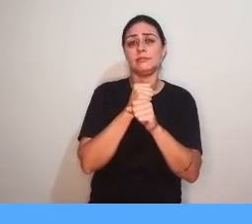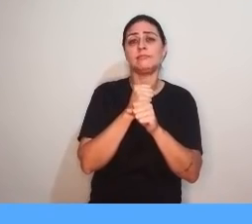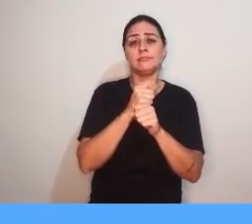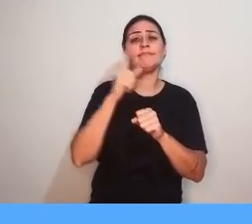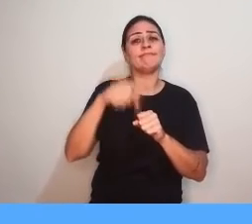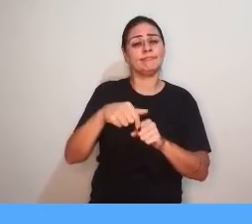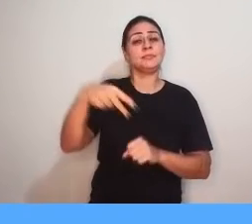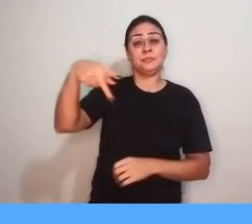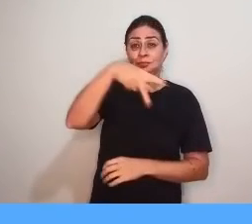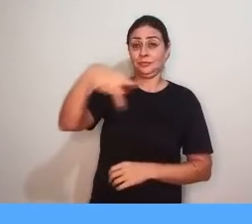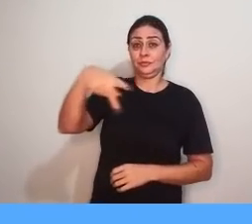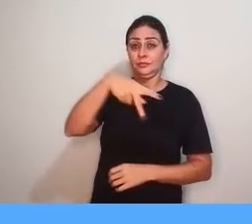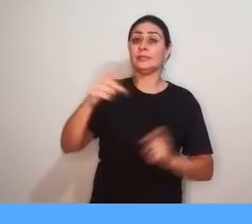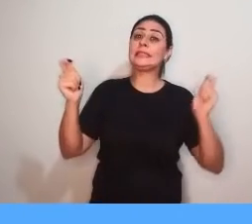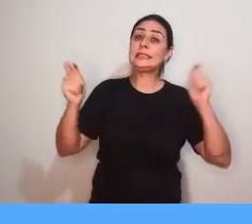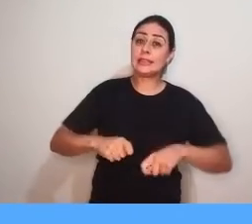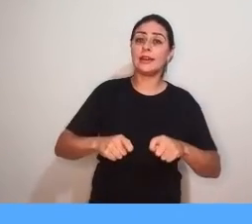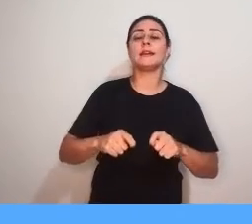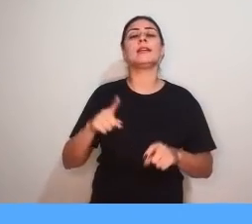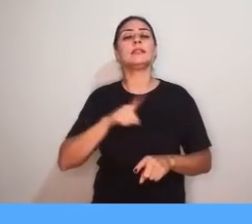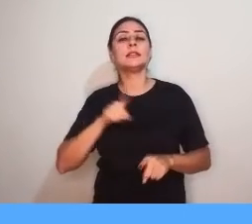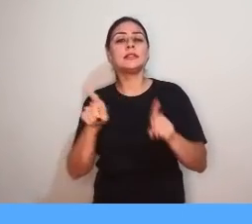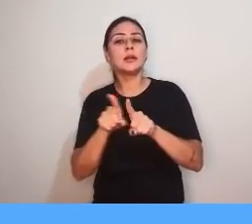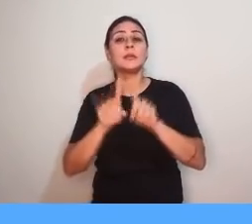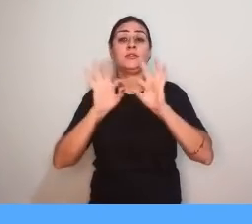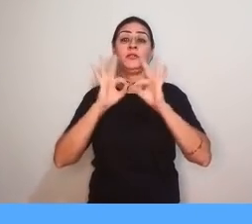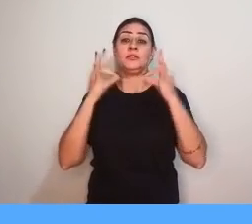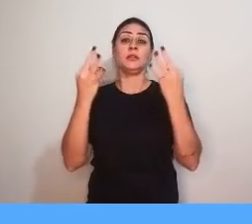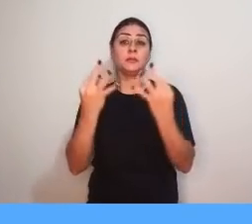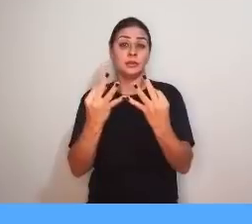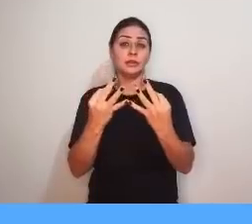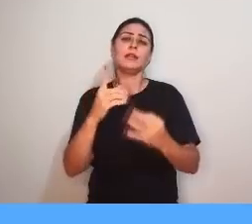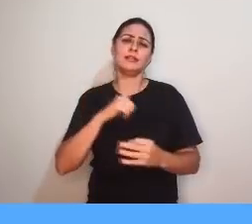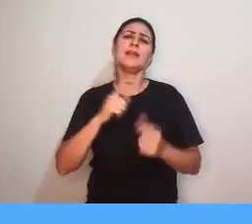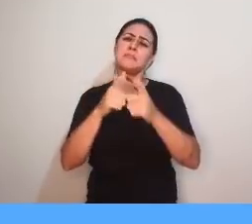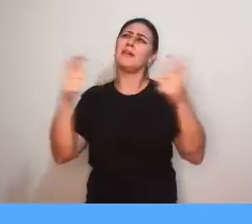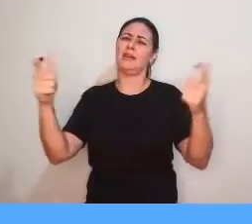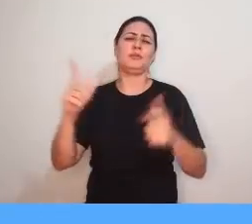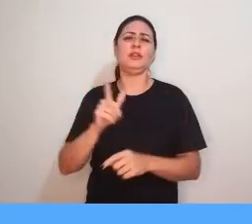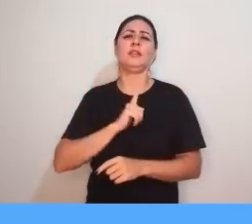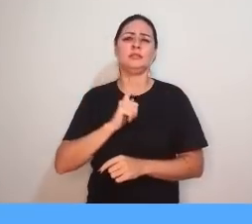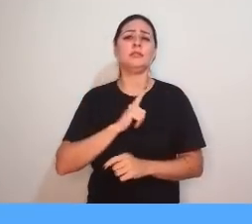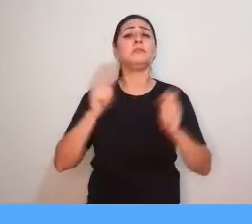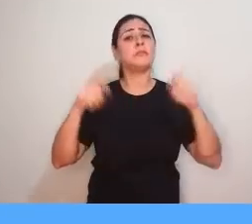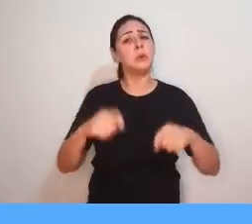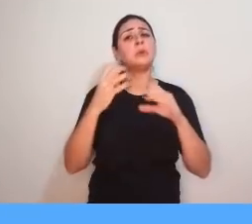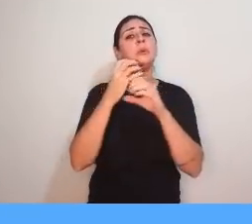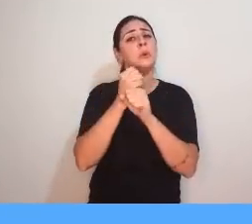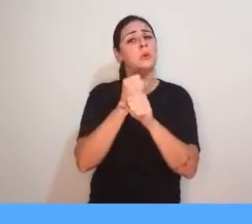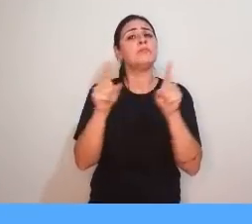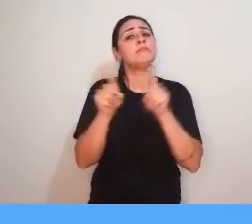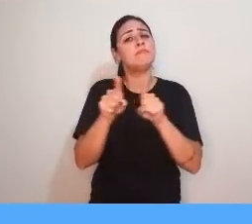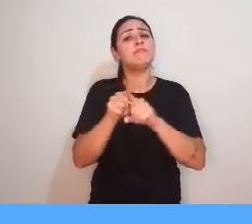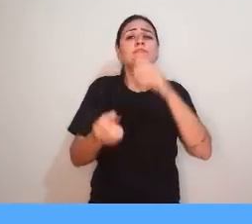e aquelas famílias que tiverem condições, e penso que a grande maioria tem, também pode criar a sua conta e usar